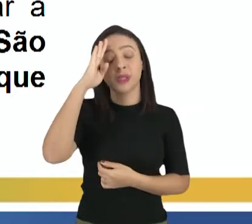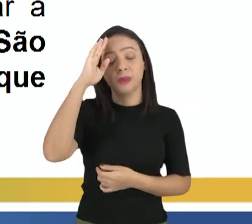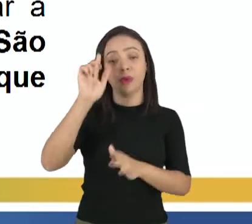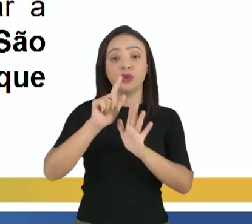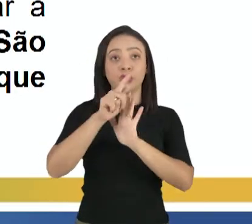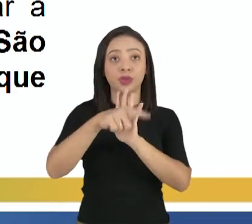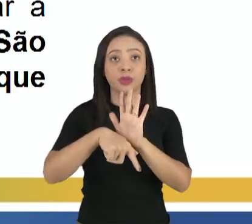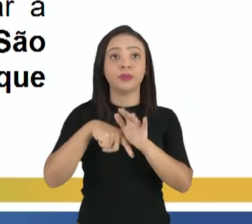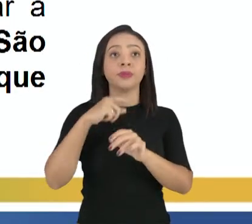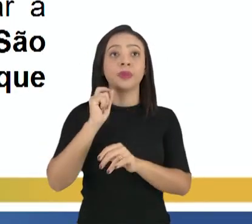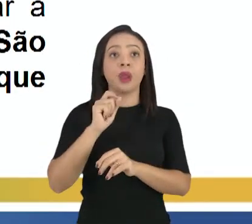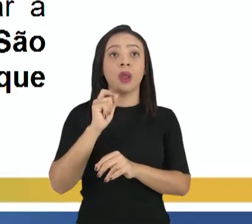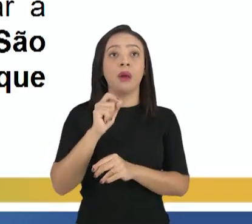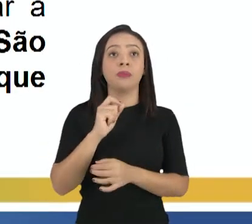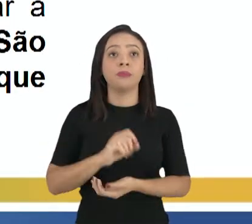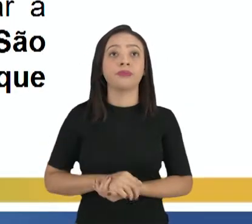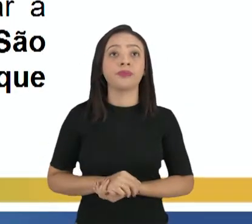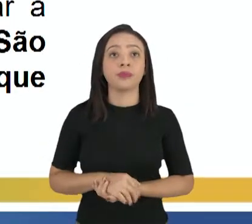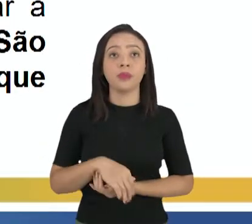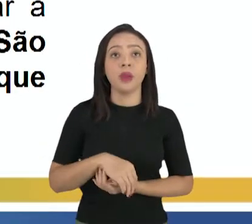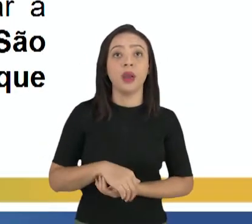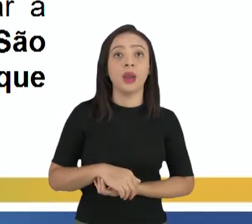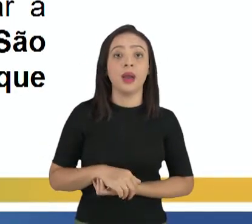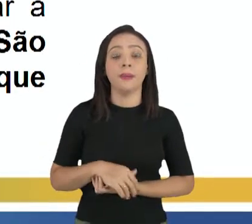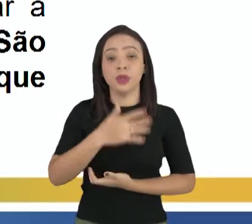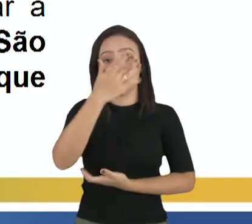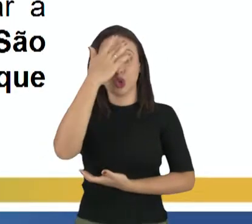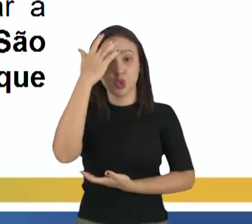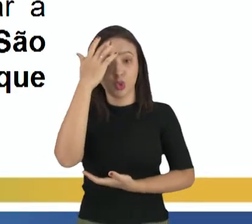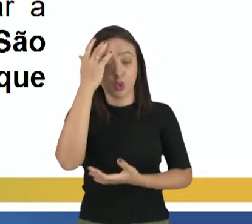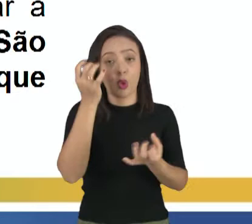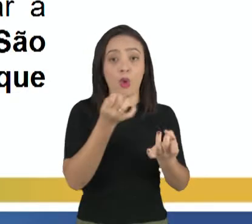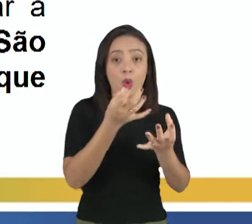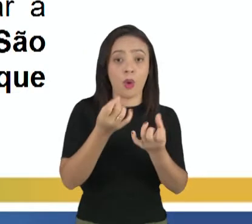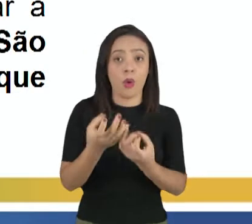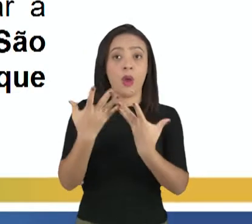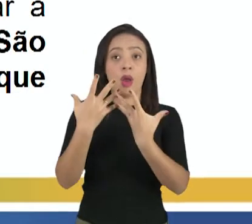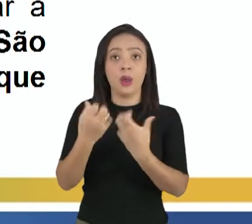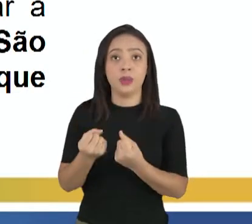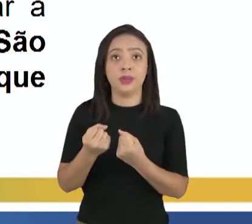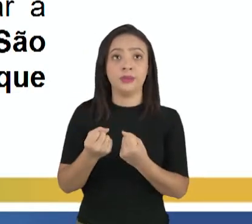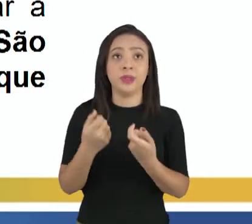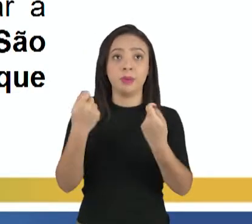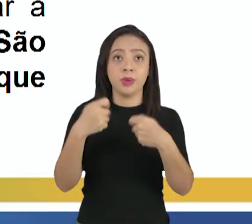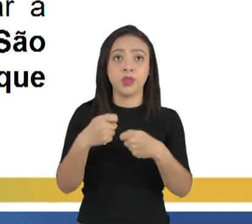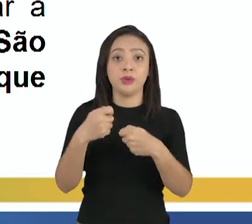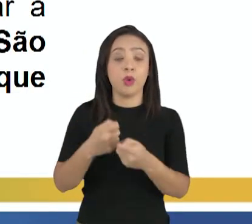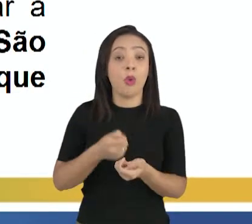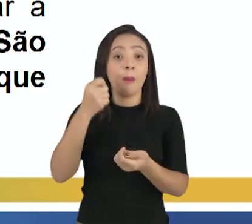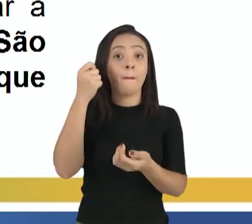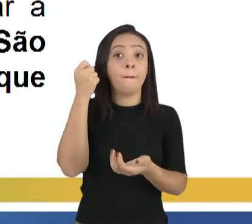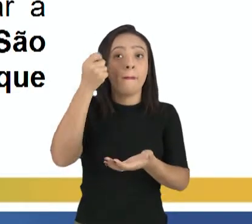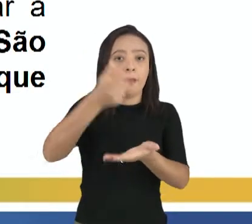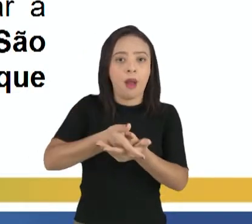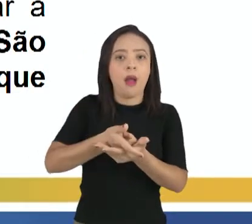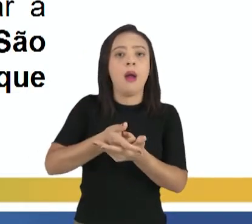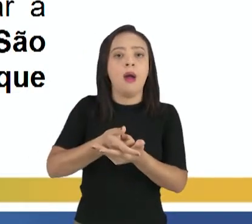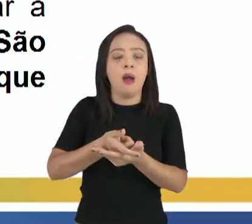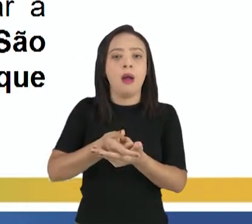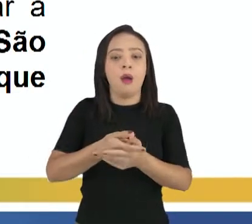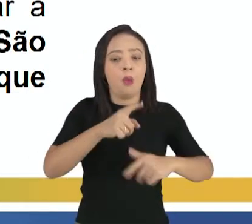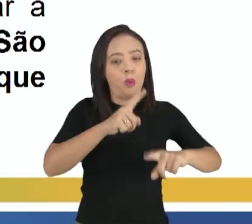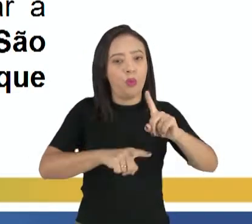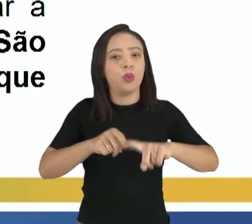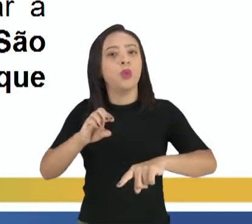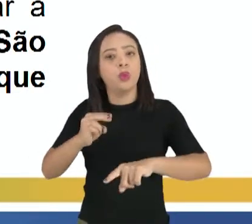textual, é o convencimento do consumidor para que compra um produto ou um